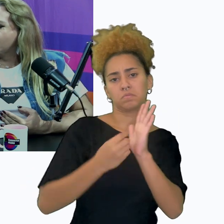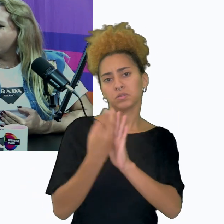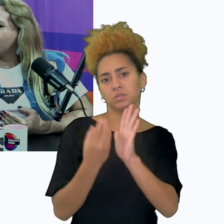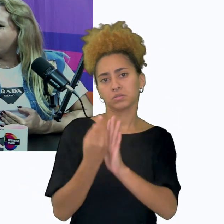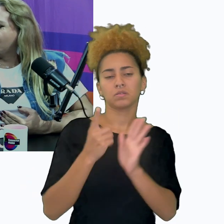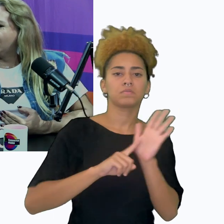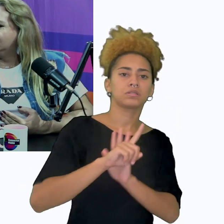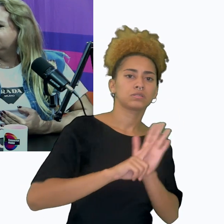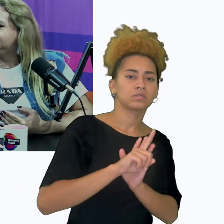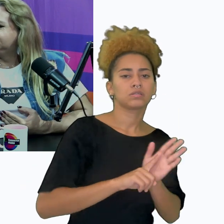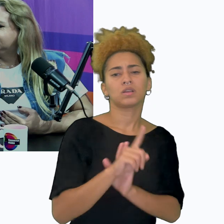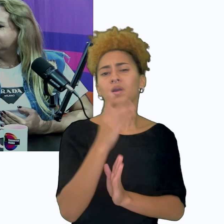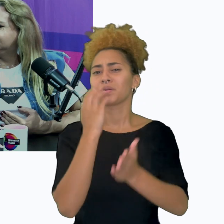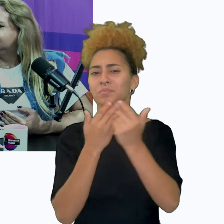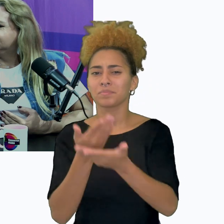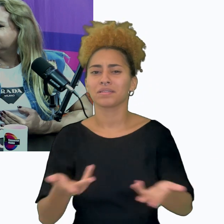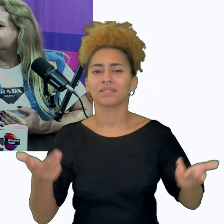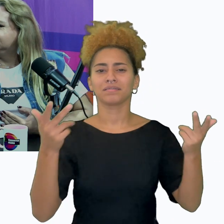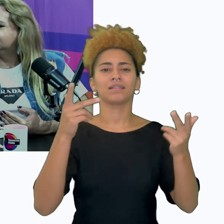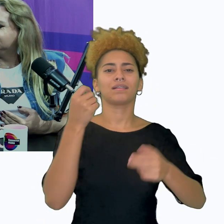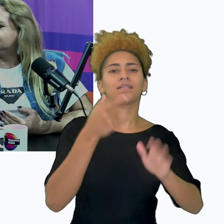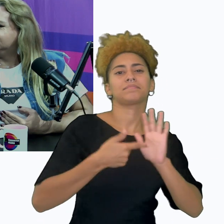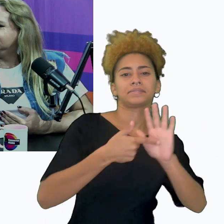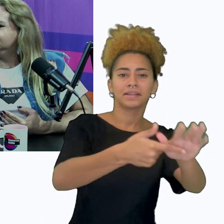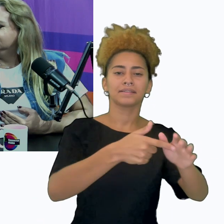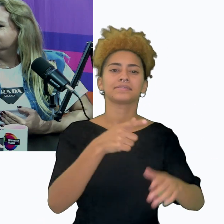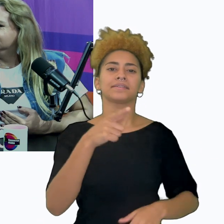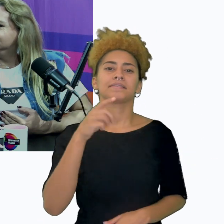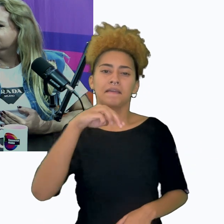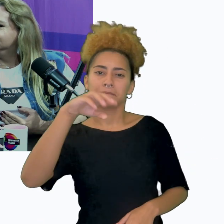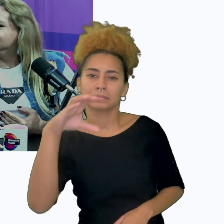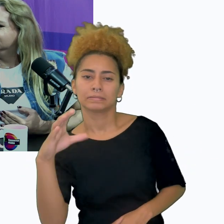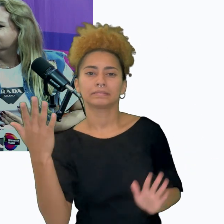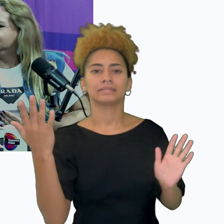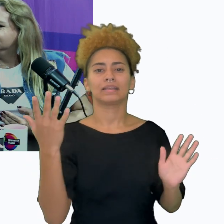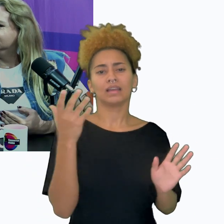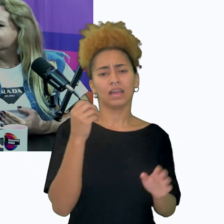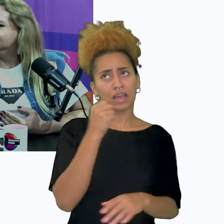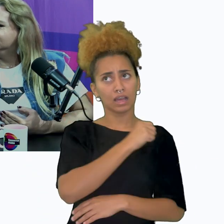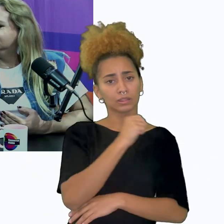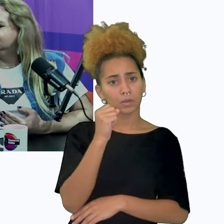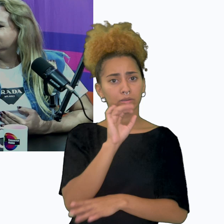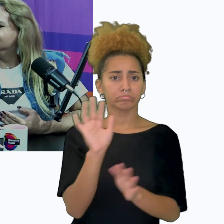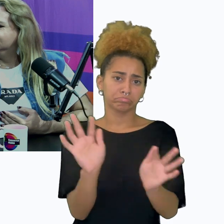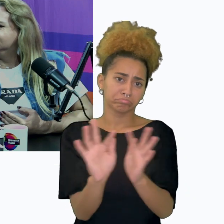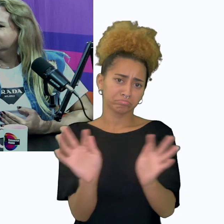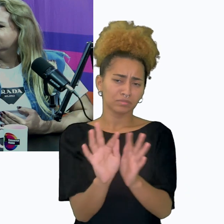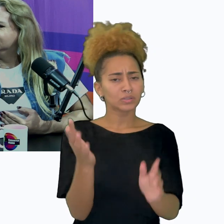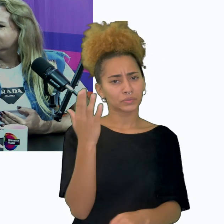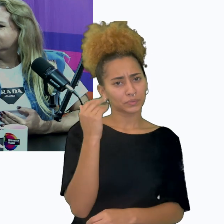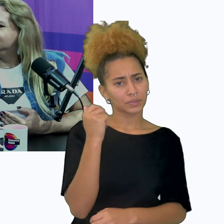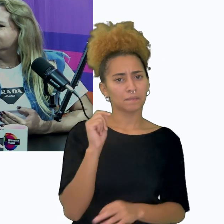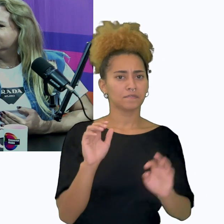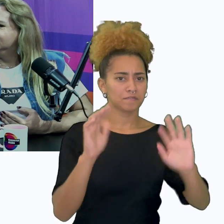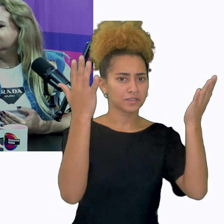edição, trabalho com pesquisa, com comida, apresentação, cerimonialista. Cantora. Também canto